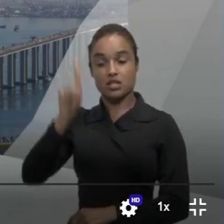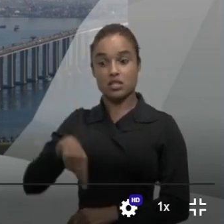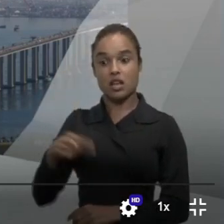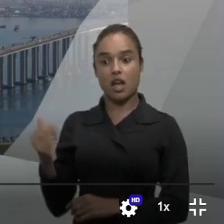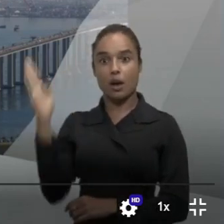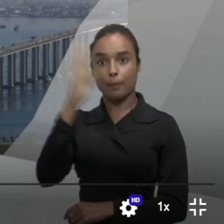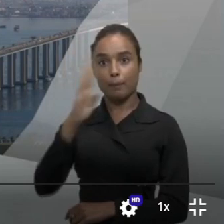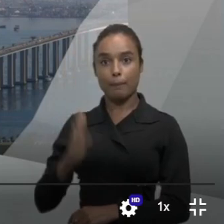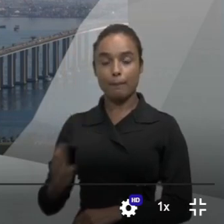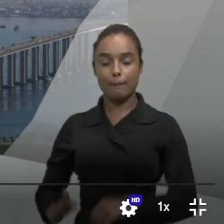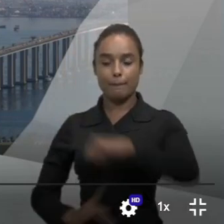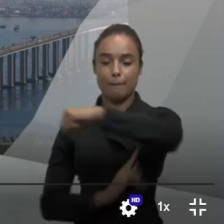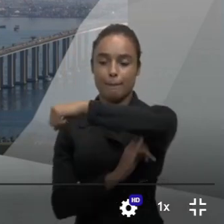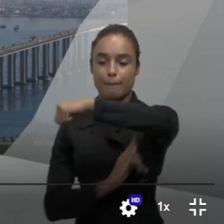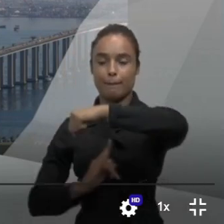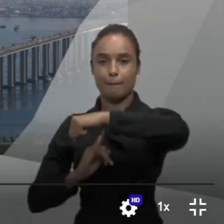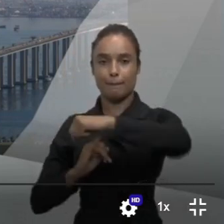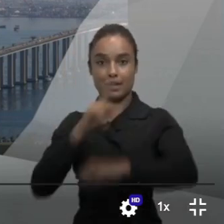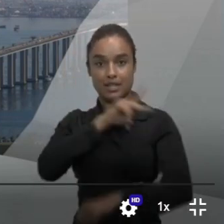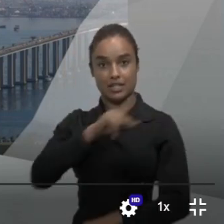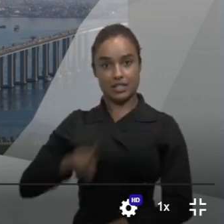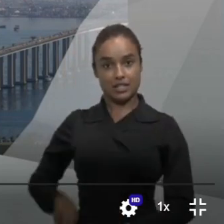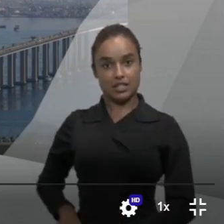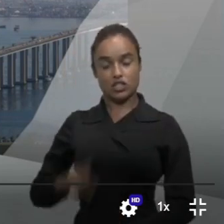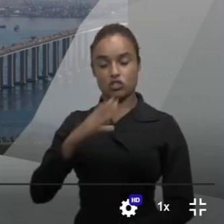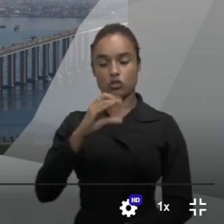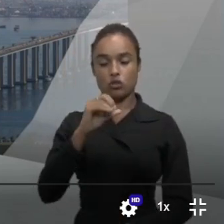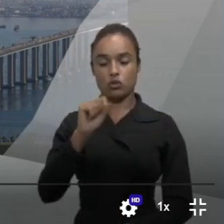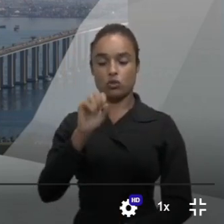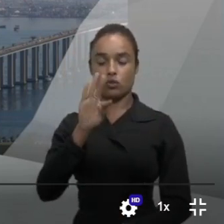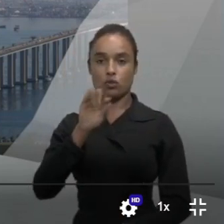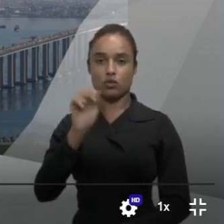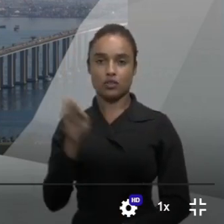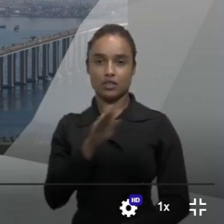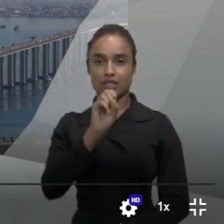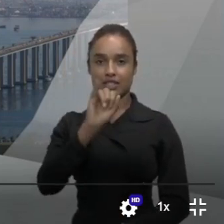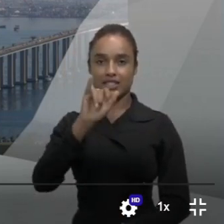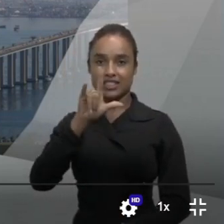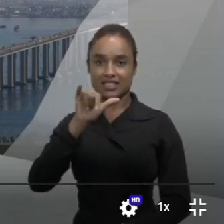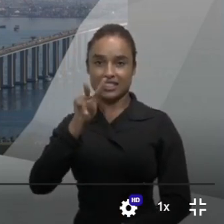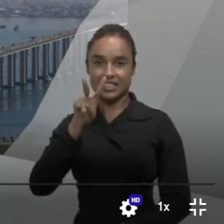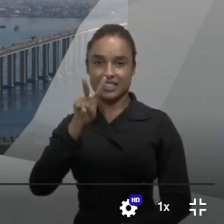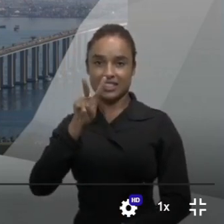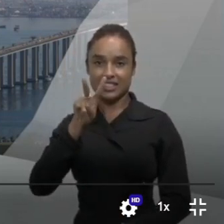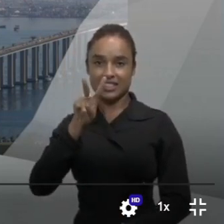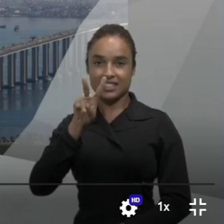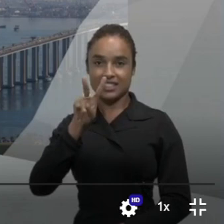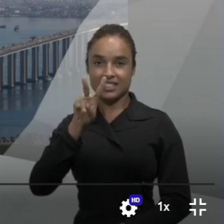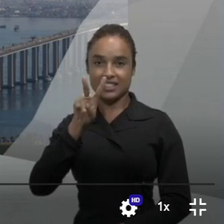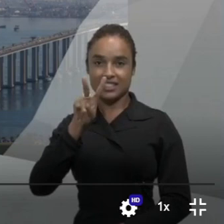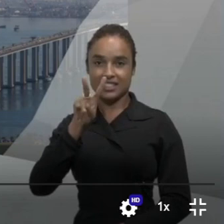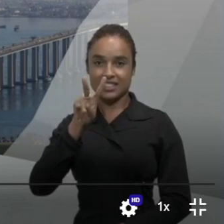construção da ponte Presidente Costa e Silva, a ponte Rio-Niterói, com seus 13,29